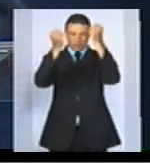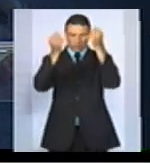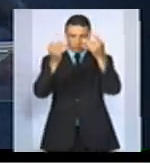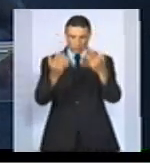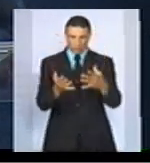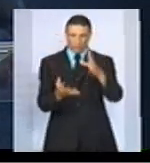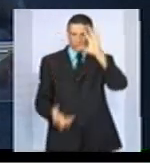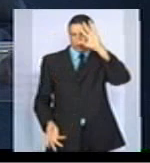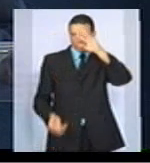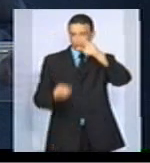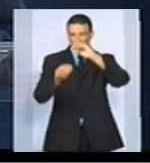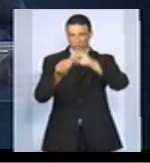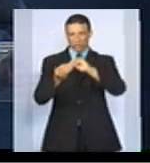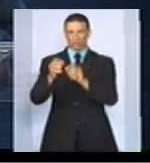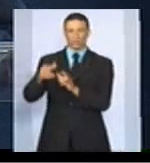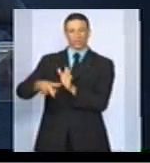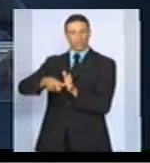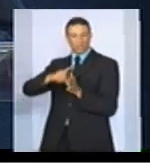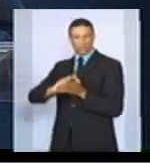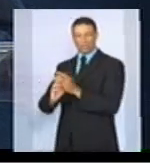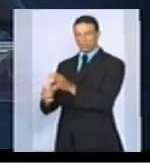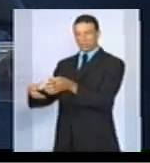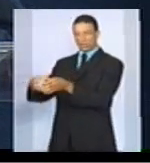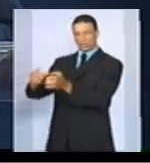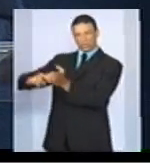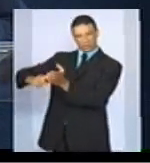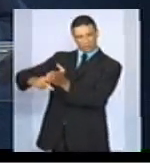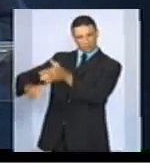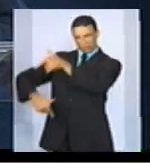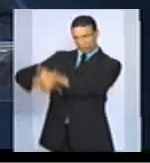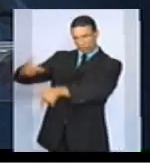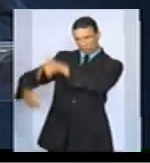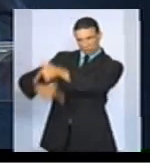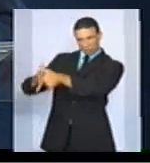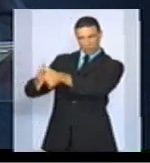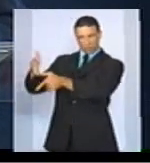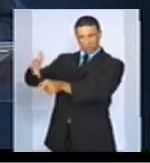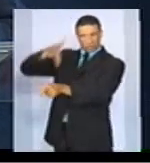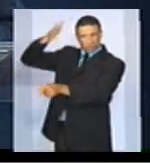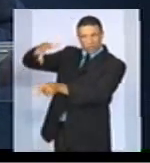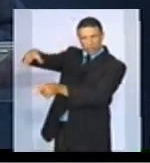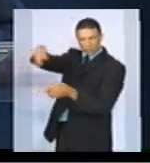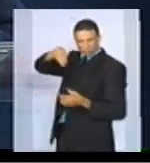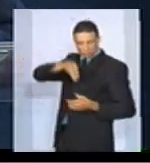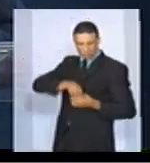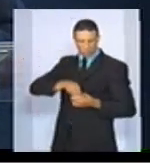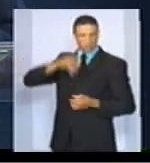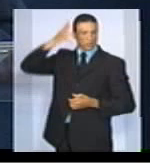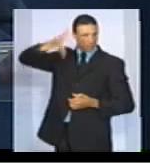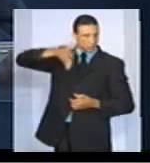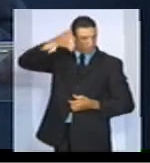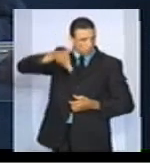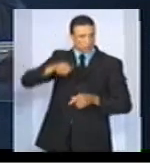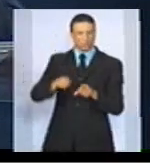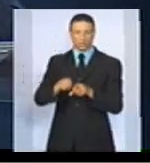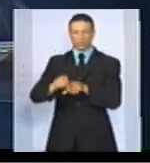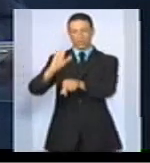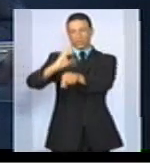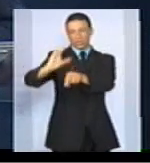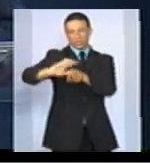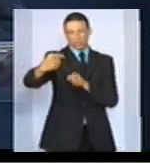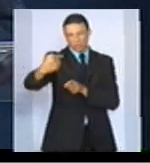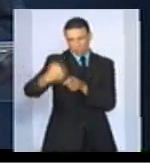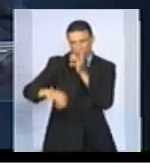a fala dos recados trabalhadores e também grande parte dos argumentos da inconstitucionalidade